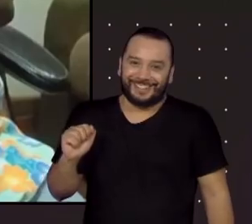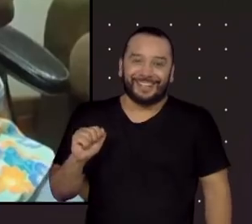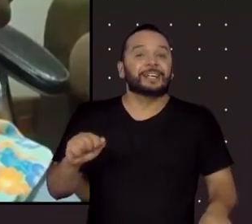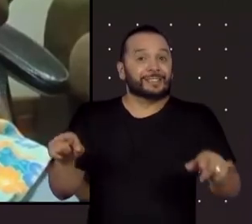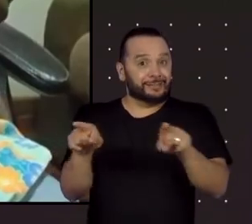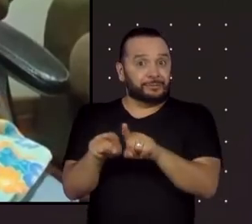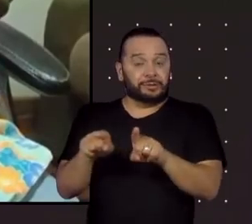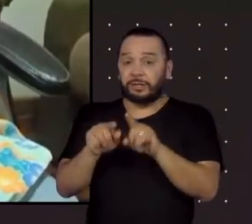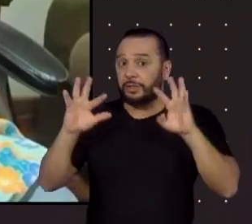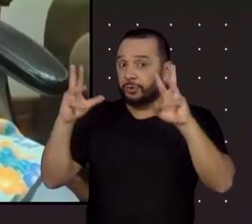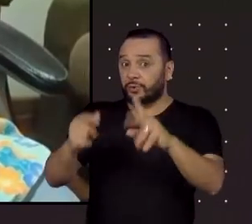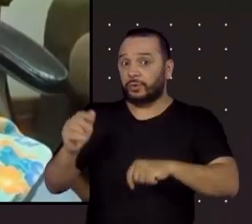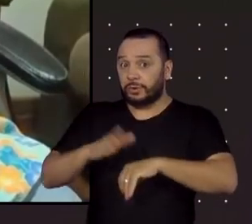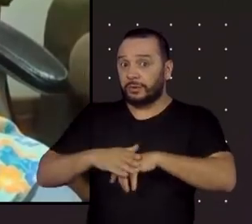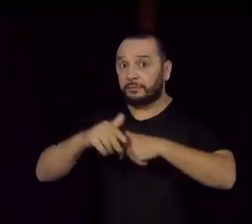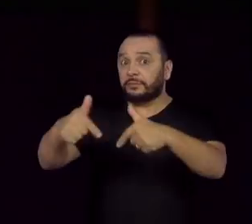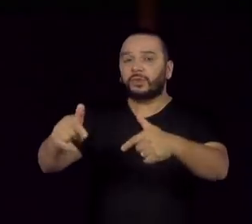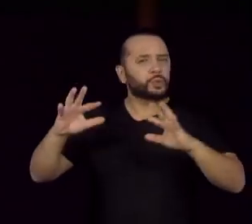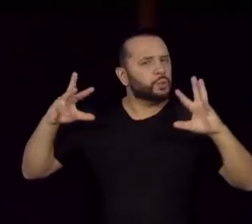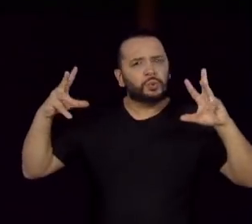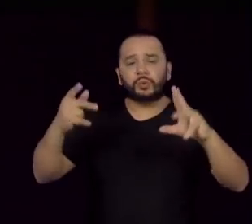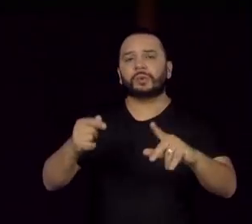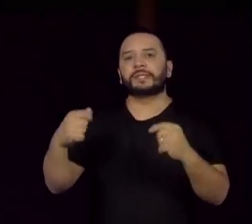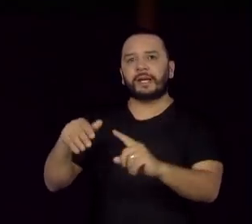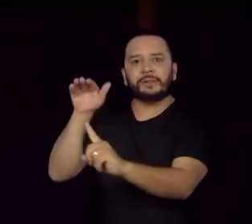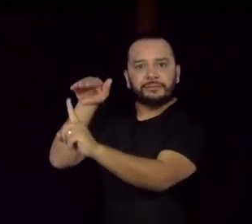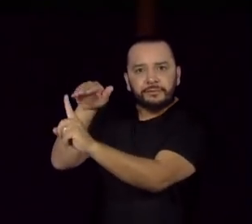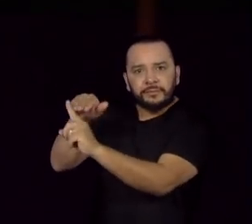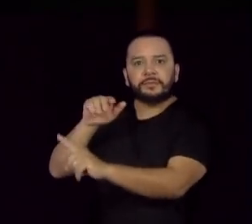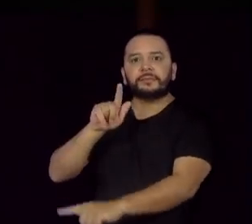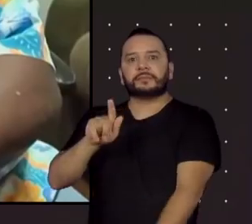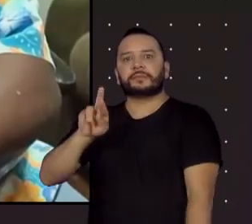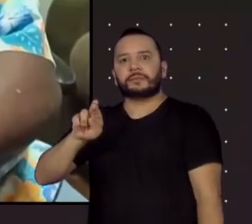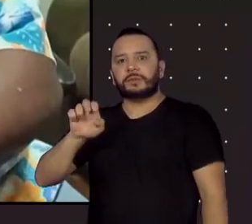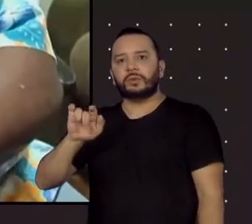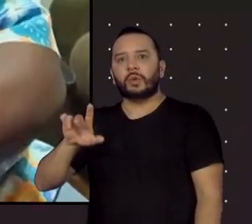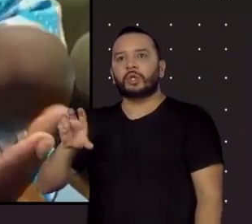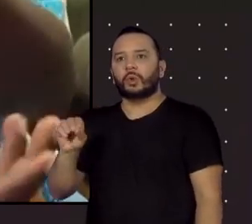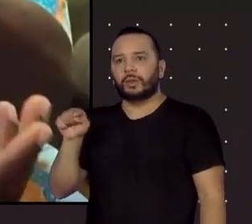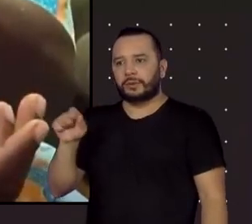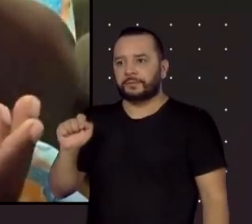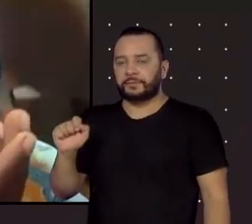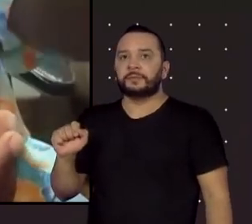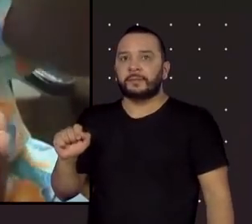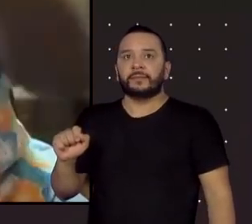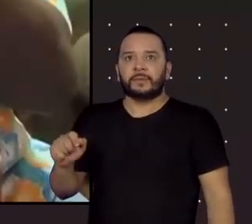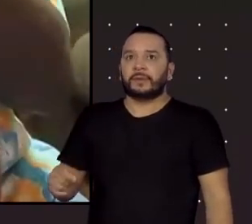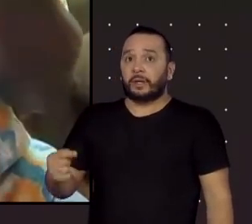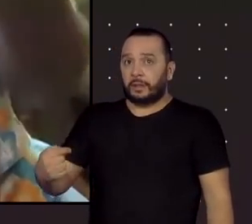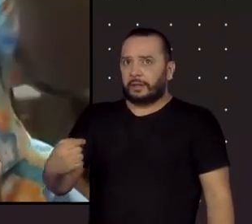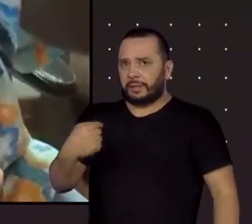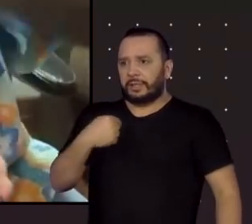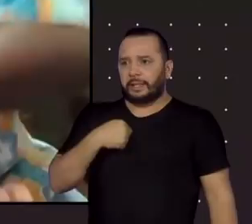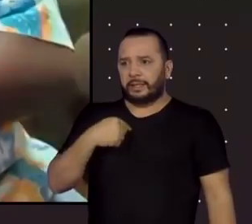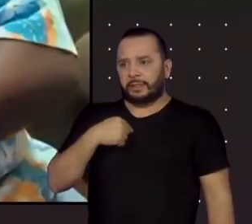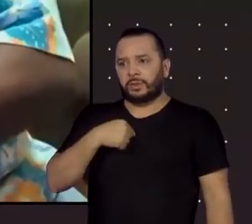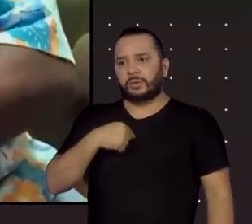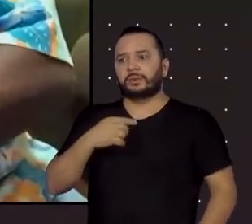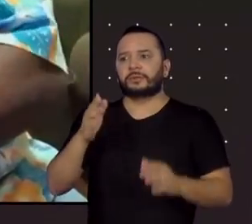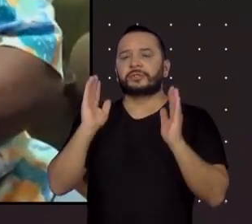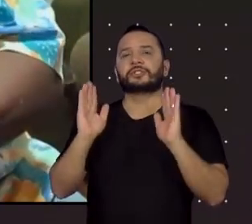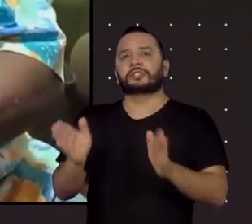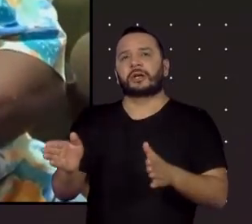falar com o Gregório. E eu realmente conversava com as pessoas, eu mudei o meu tom, dublador, né? Botei a voz